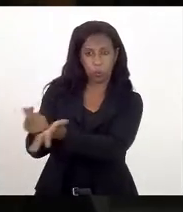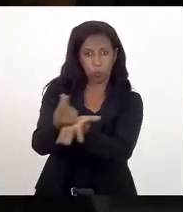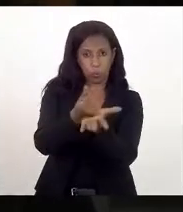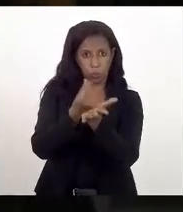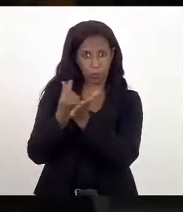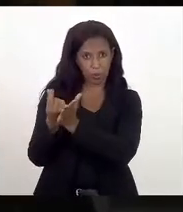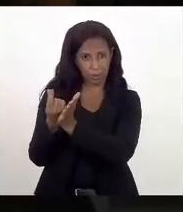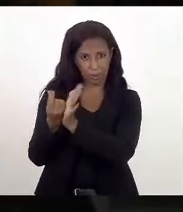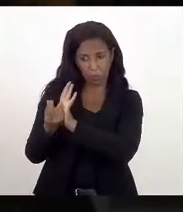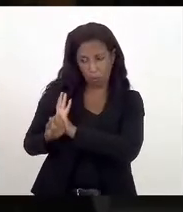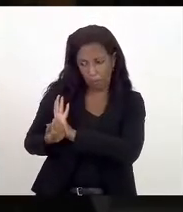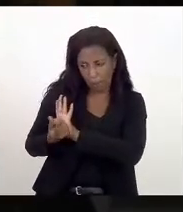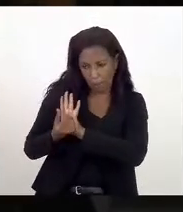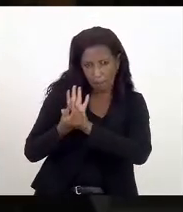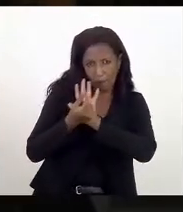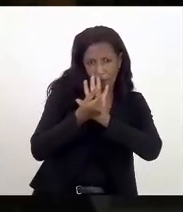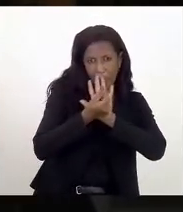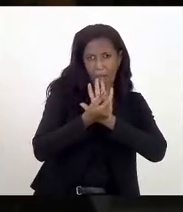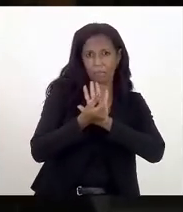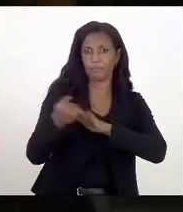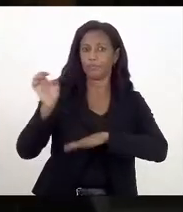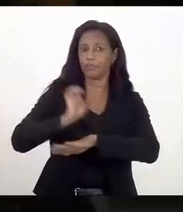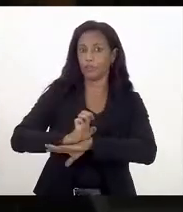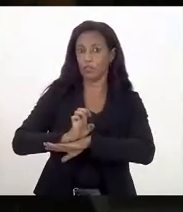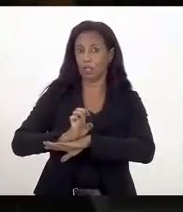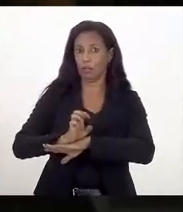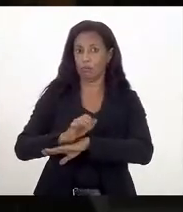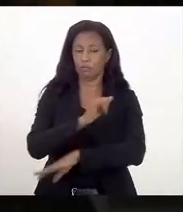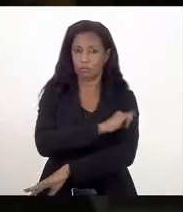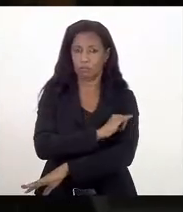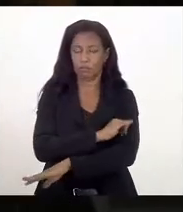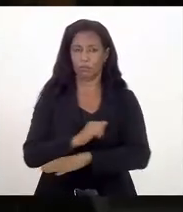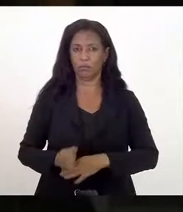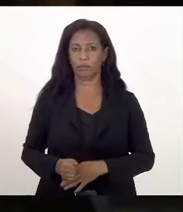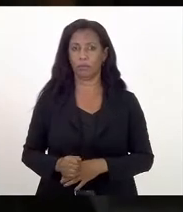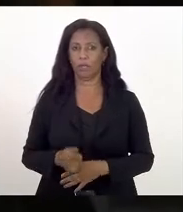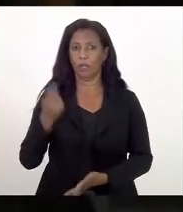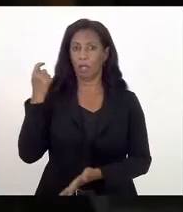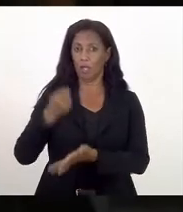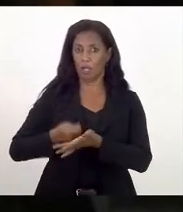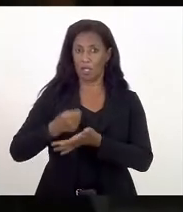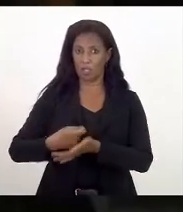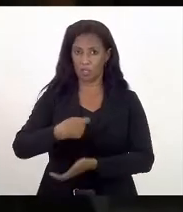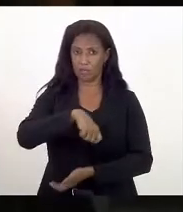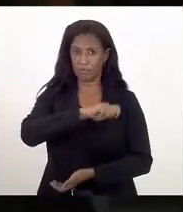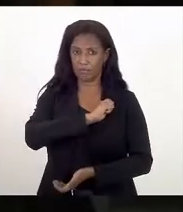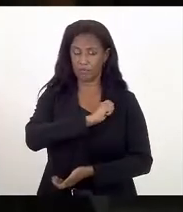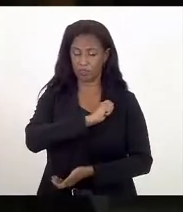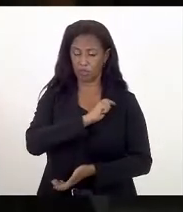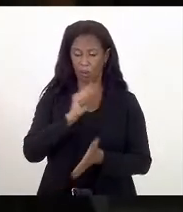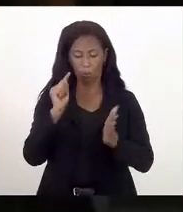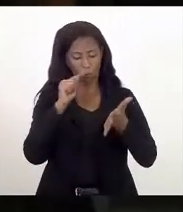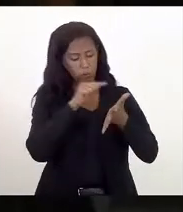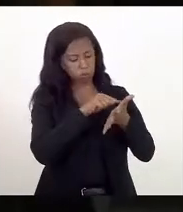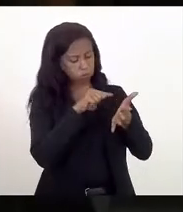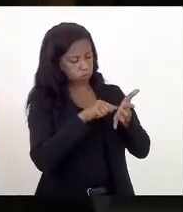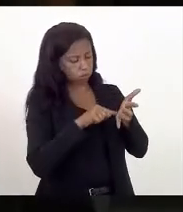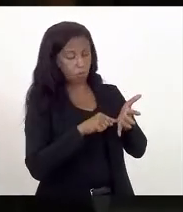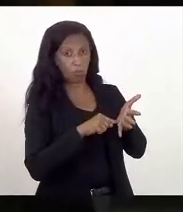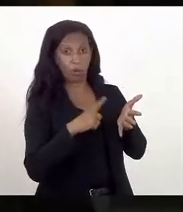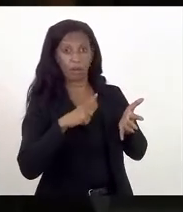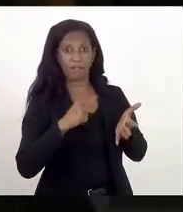do Rio de O regime de recuperação fiscal, em resposta ao ofício da Defensoria, apontou que existe 25